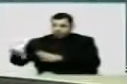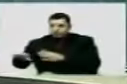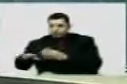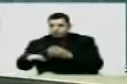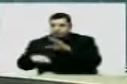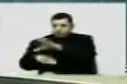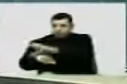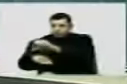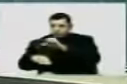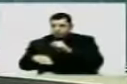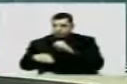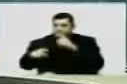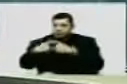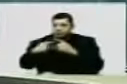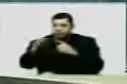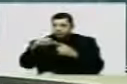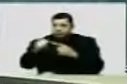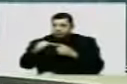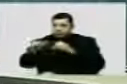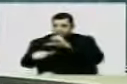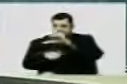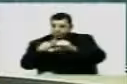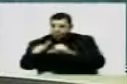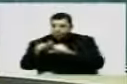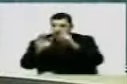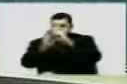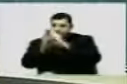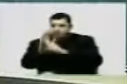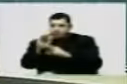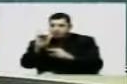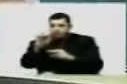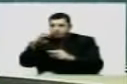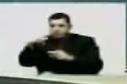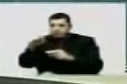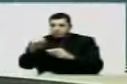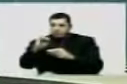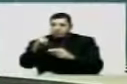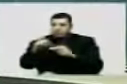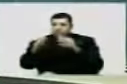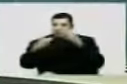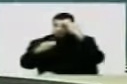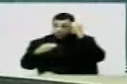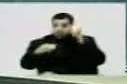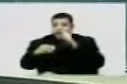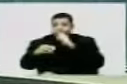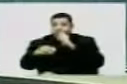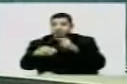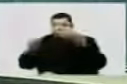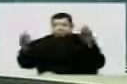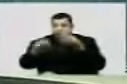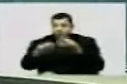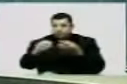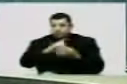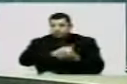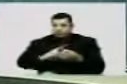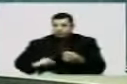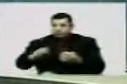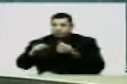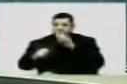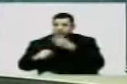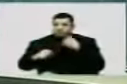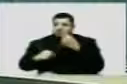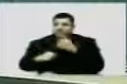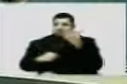deixará de arrecadar por conta das mudanças na regra de ICMS. Sem saber o resultado dessa conta, deputado Zé